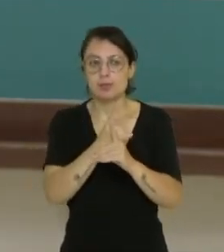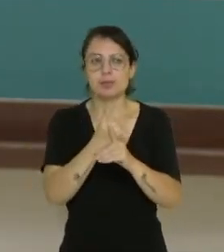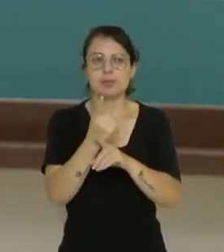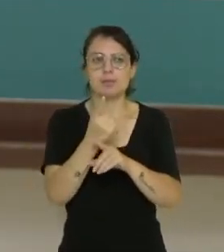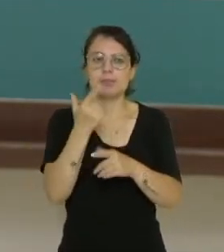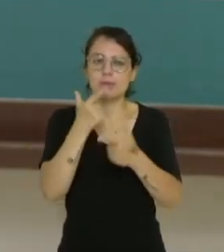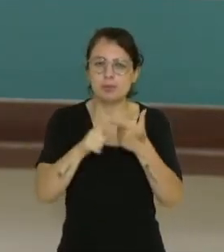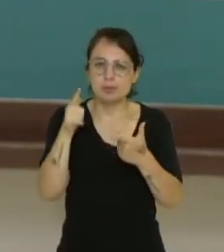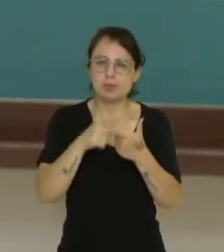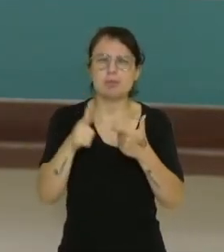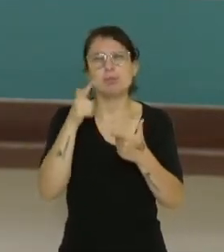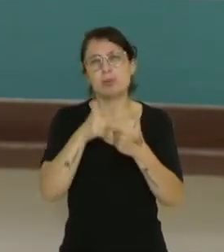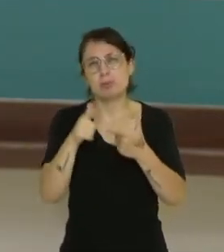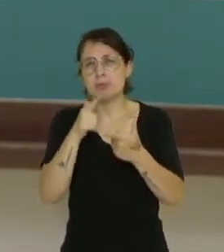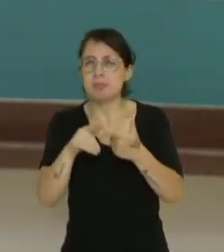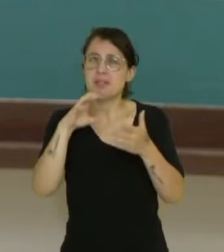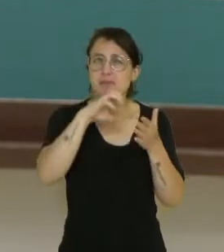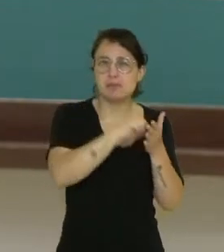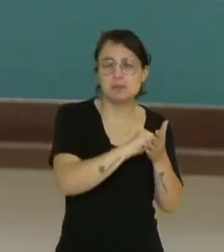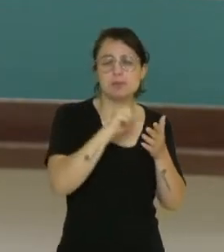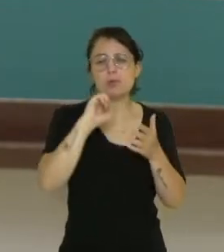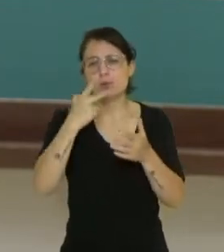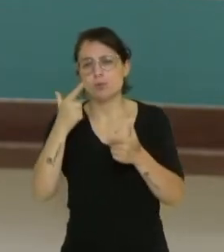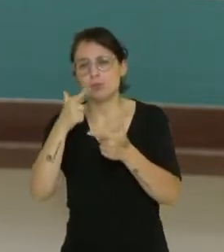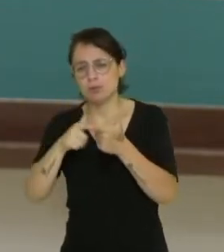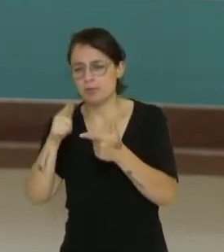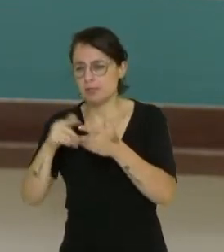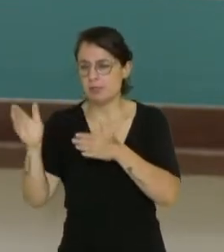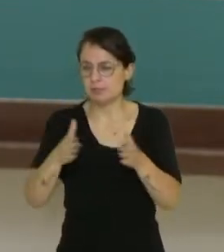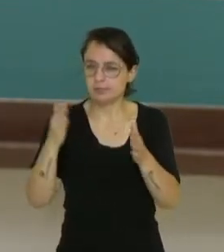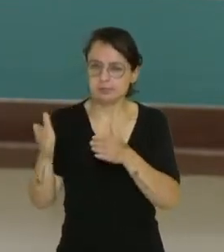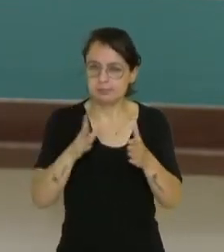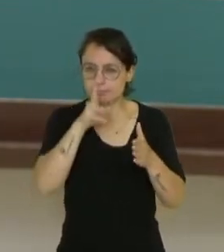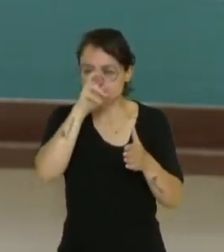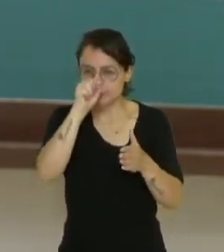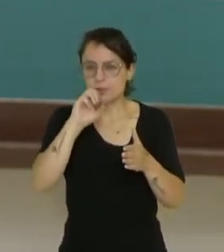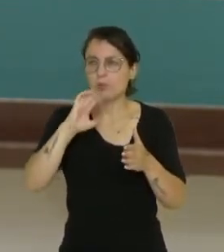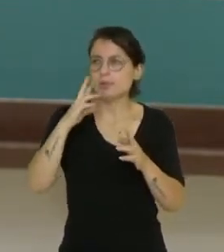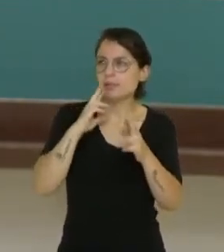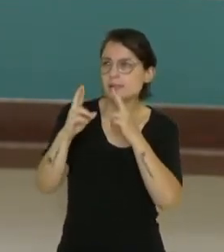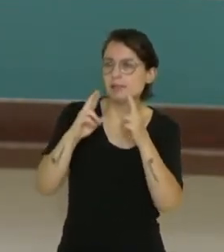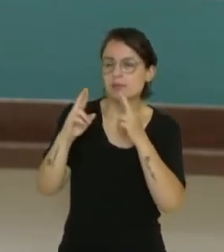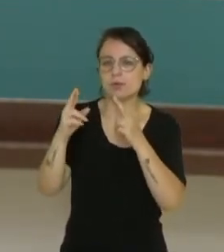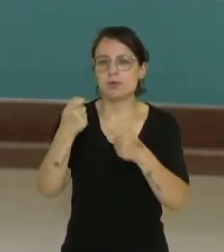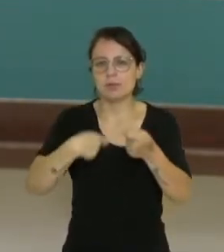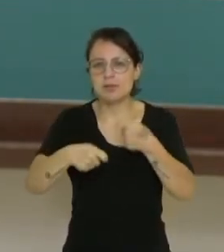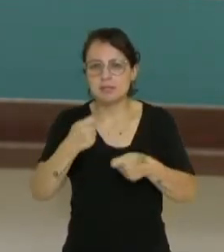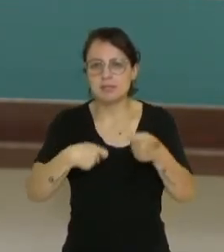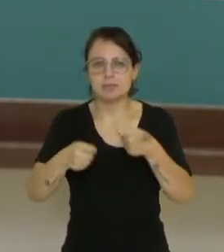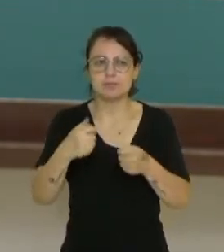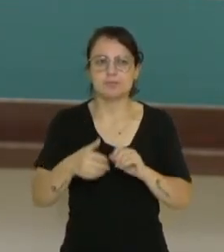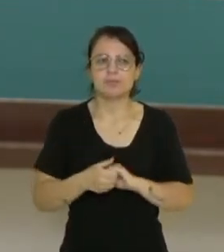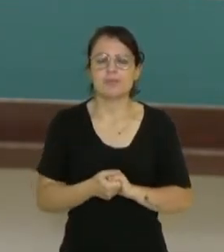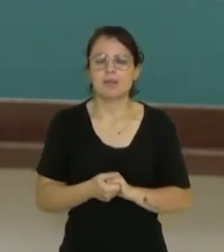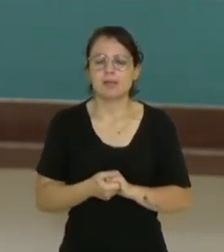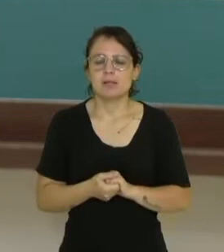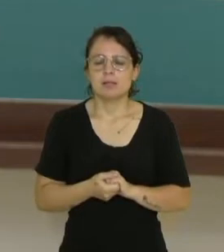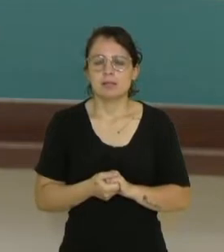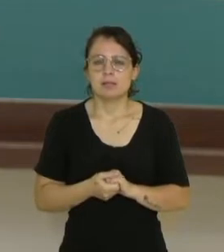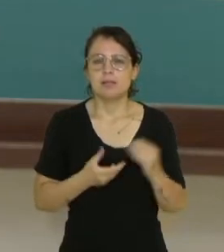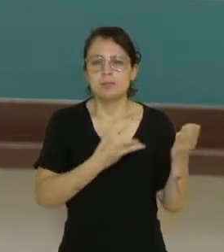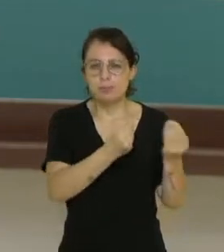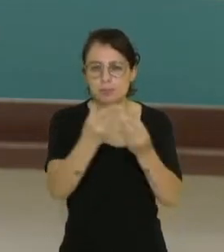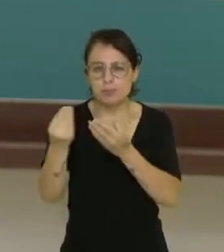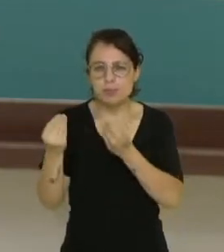da formatação, da extração, da intensidade das relações comerciais, ou seja, muitas